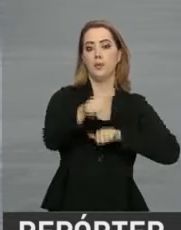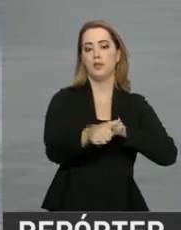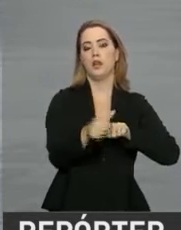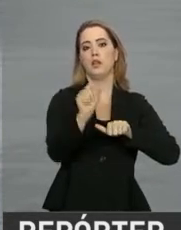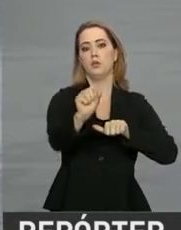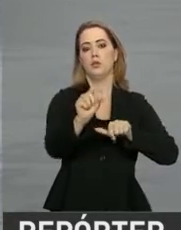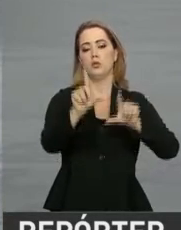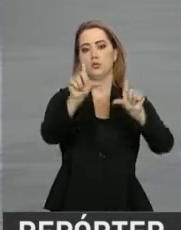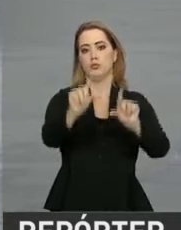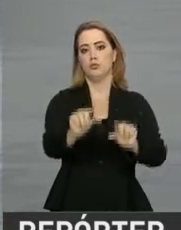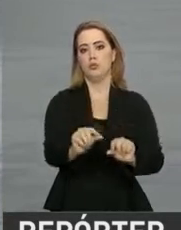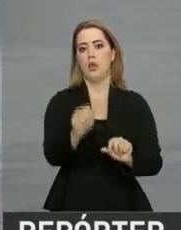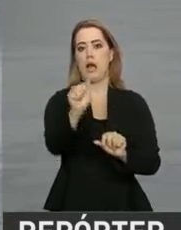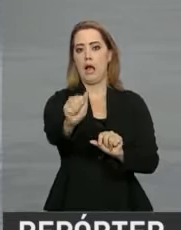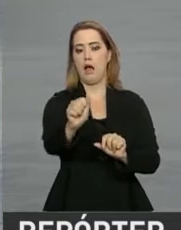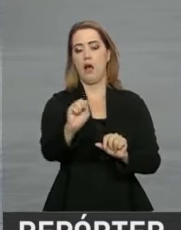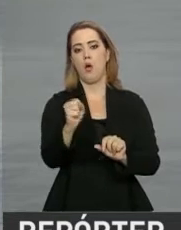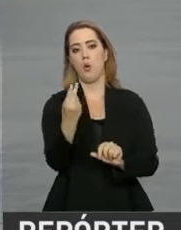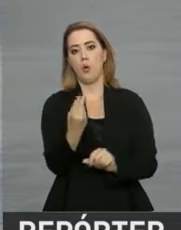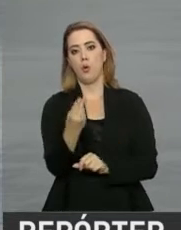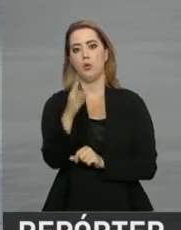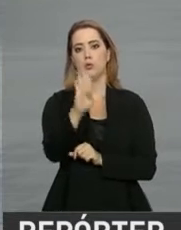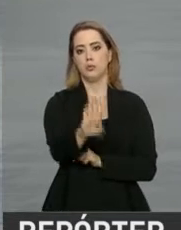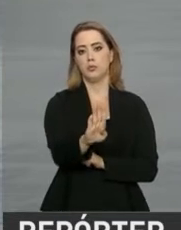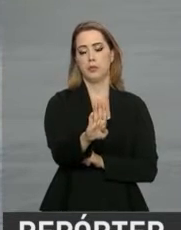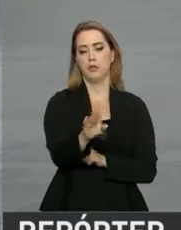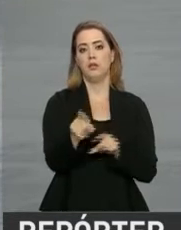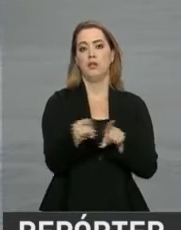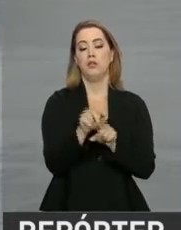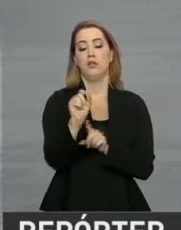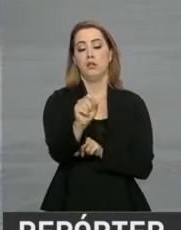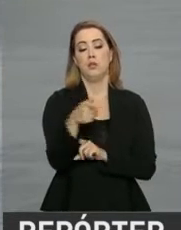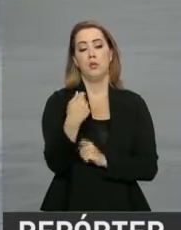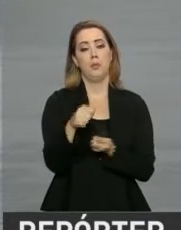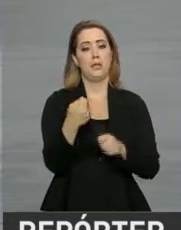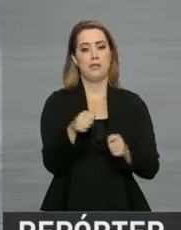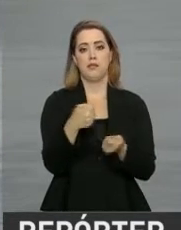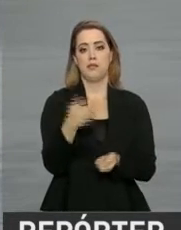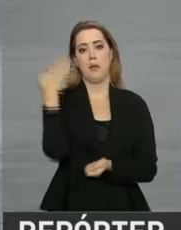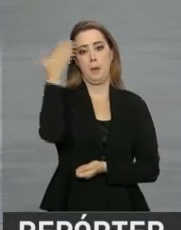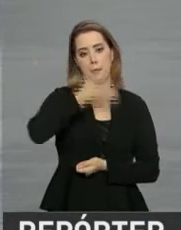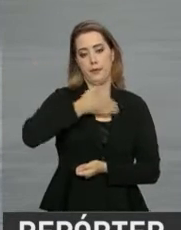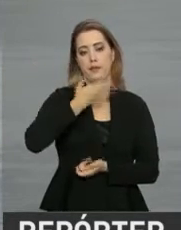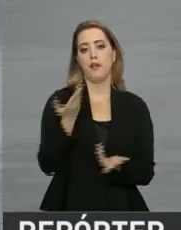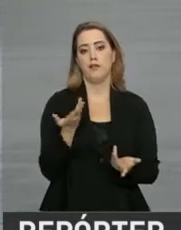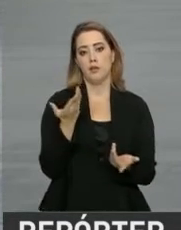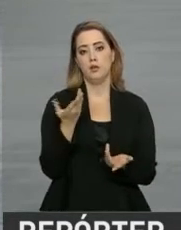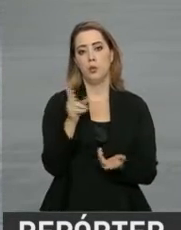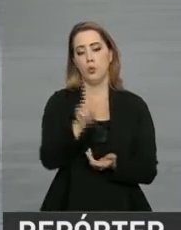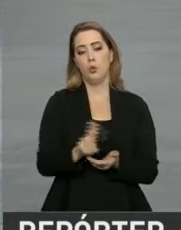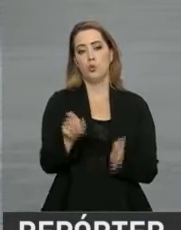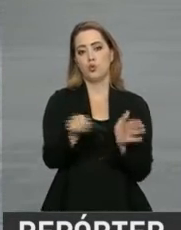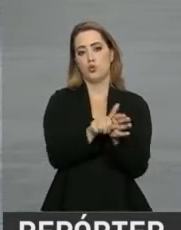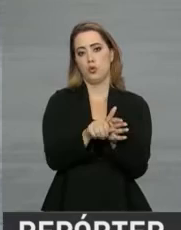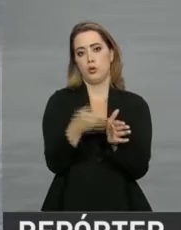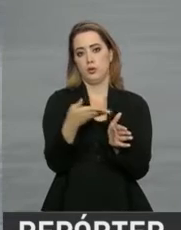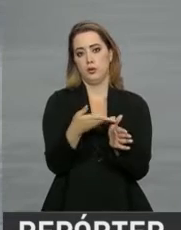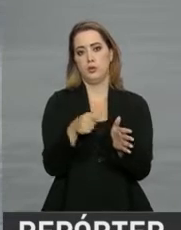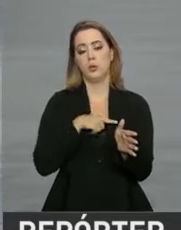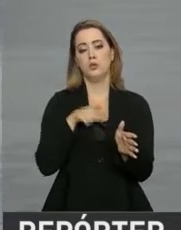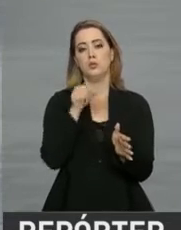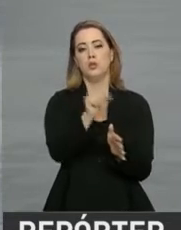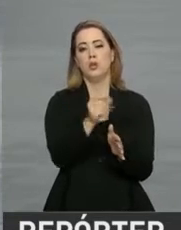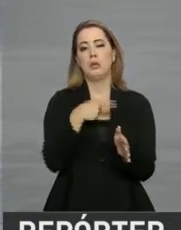categoria para as categorias A e B, onde o exame toxicológico não é obrigatório, indicando que o índice de